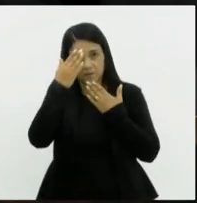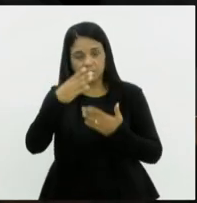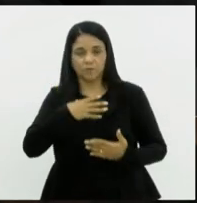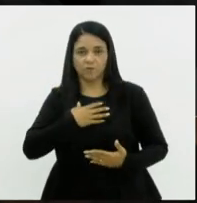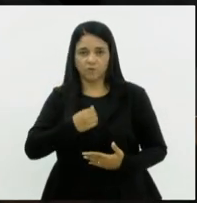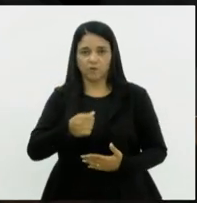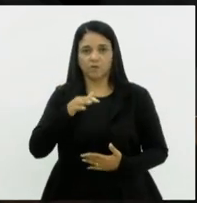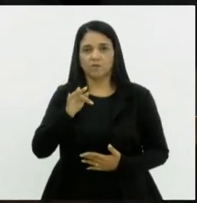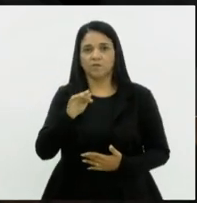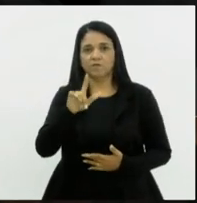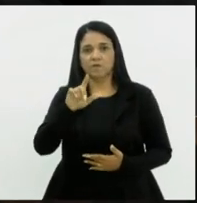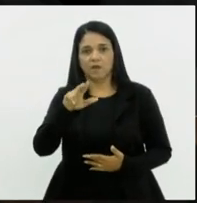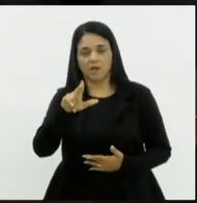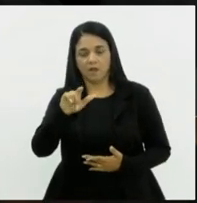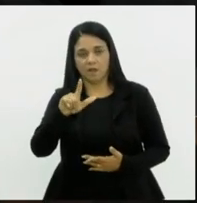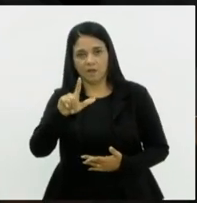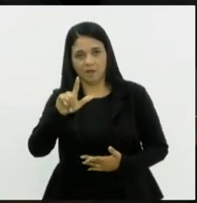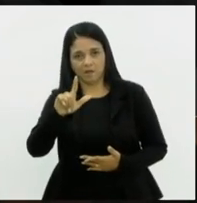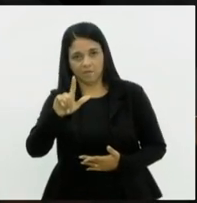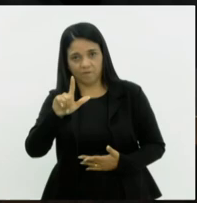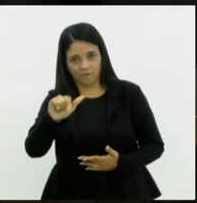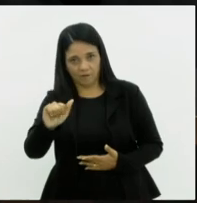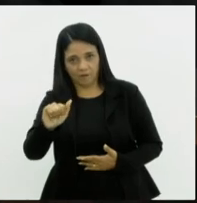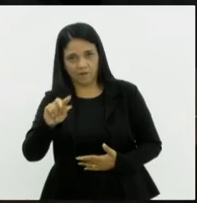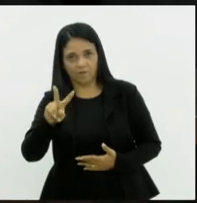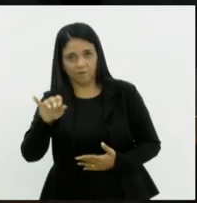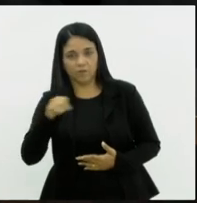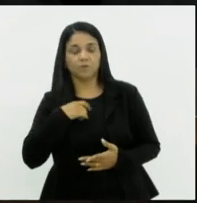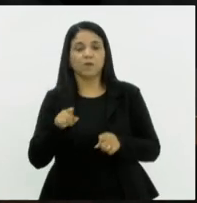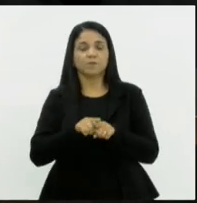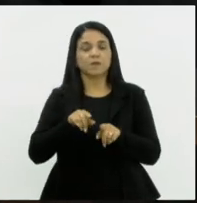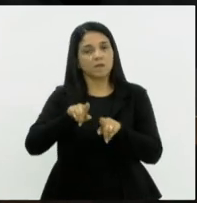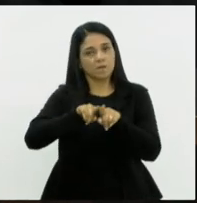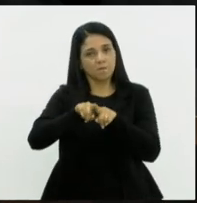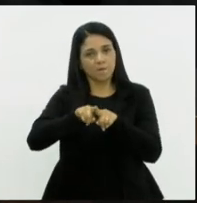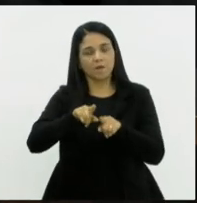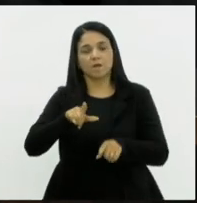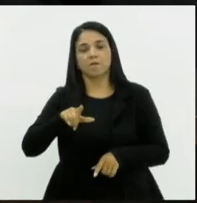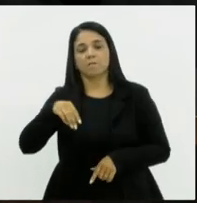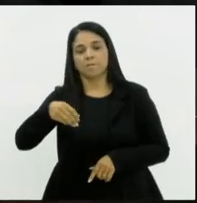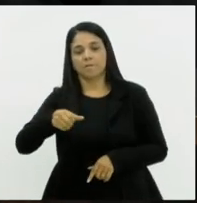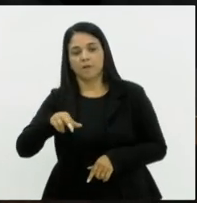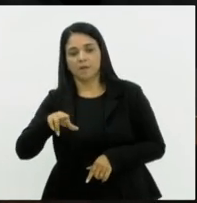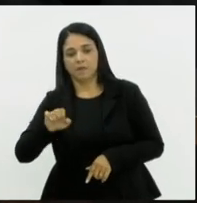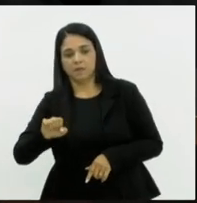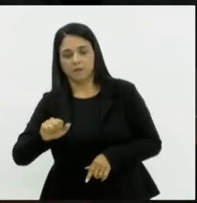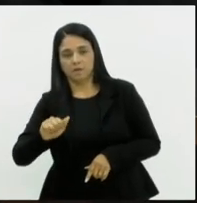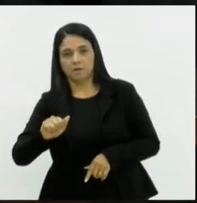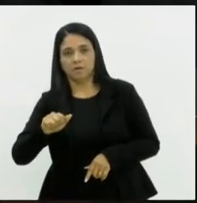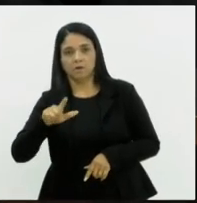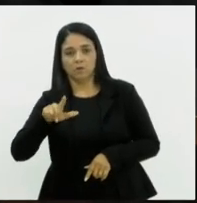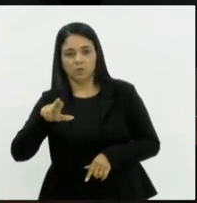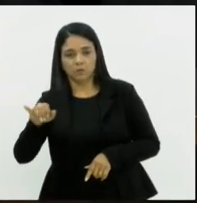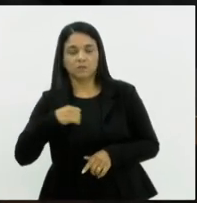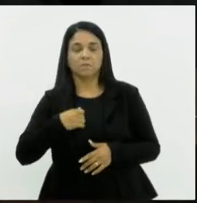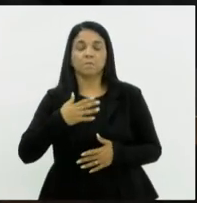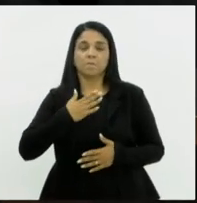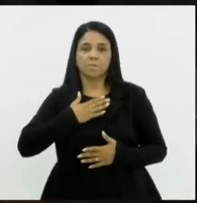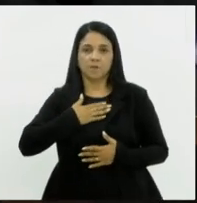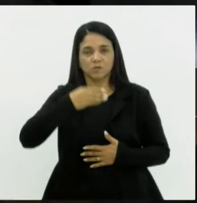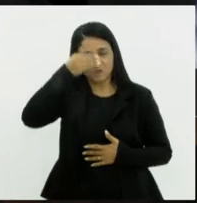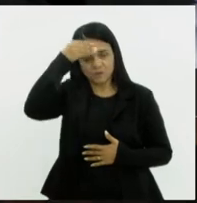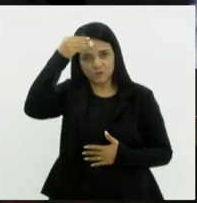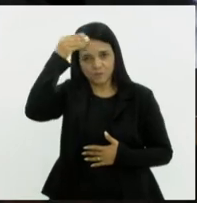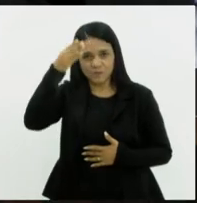filho, Flávio Brazão, a minha irmã, Maria Lúcia Gomes Brazão. Quero agradecer ao meu sobrinho,